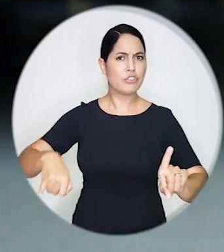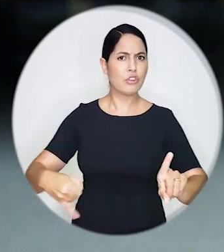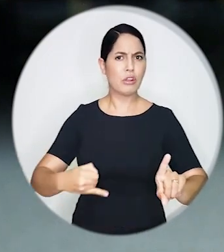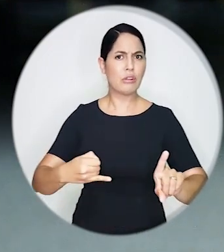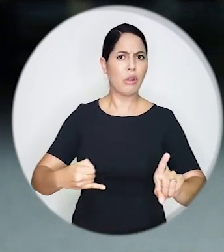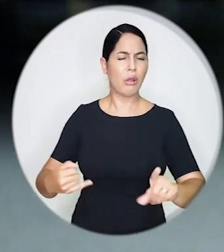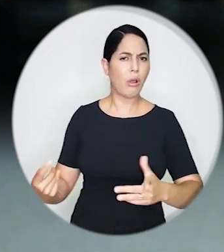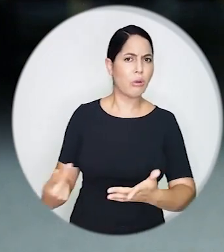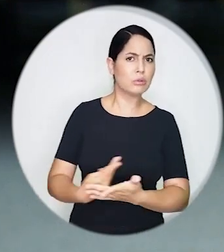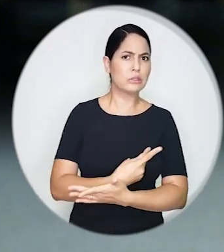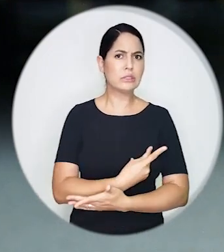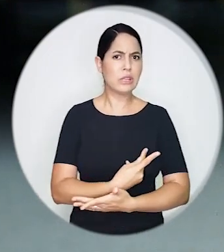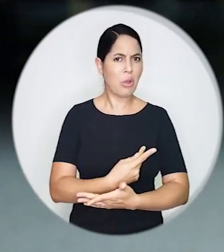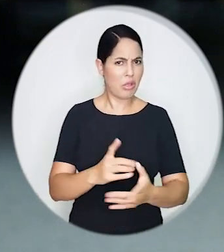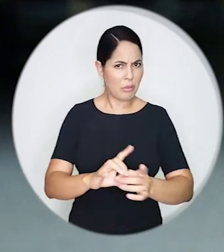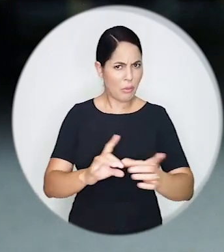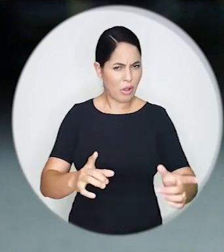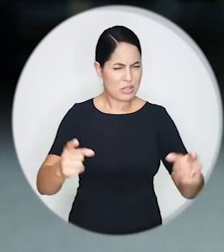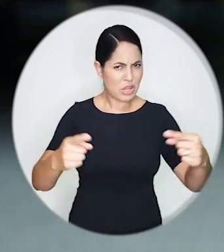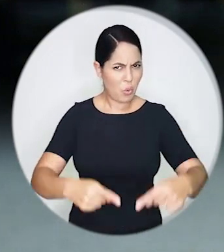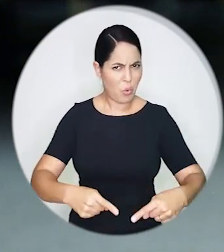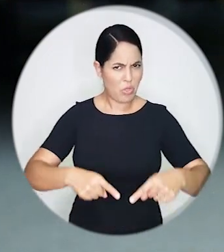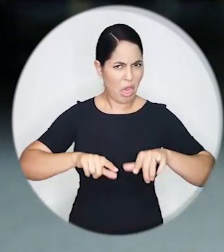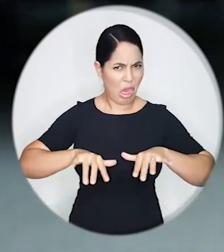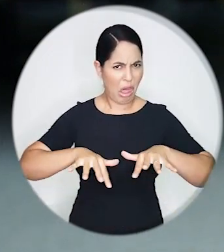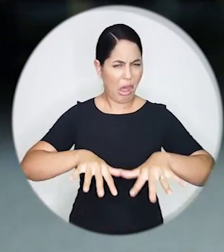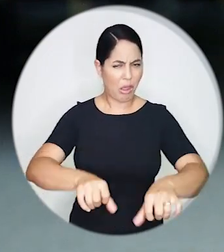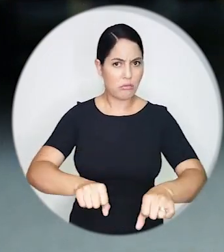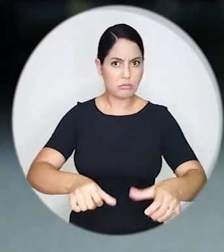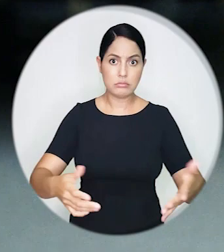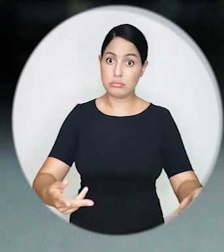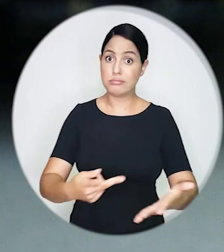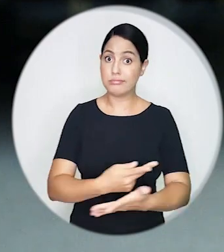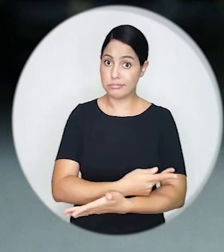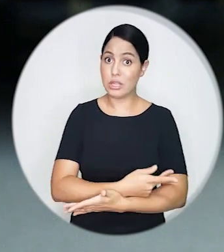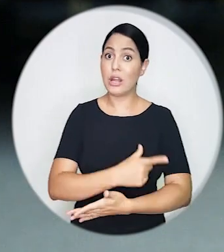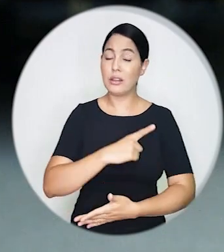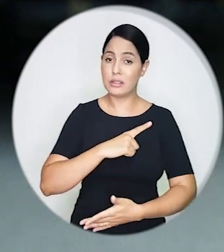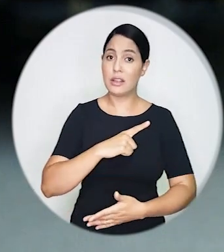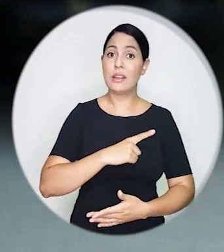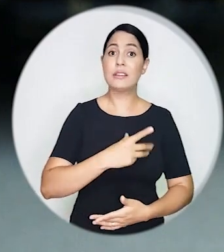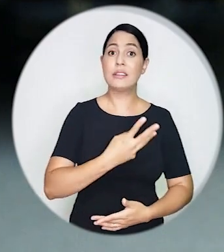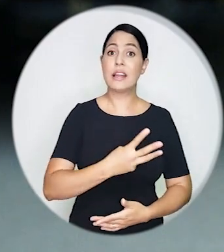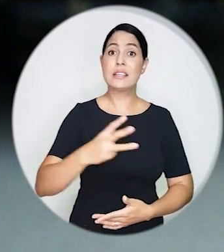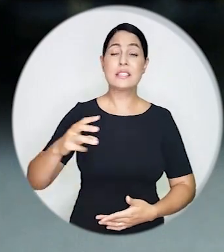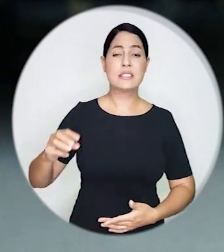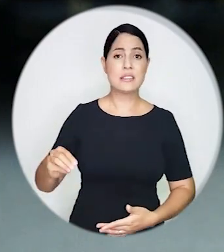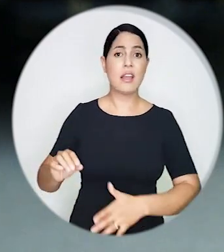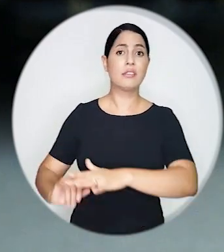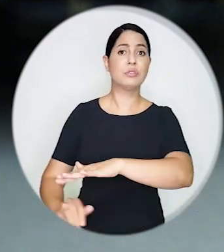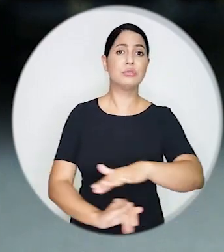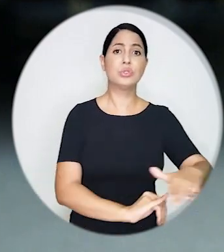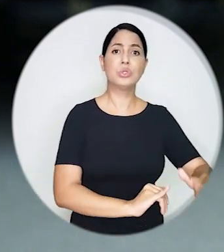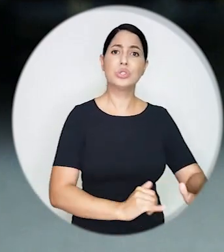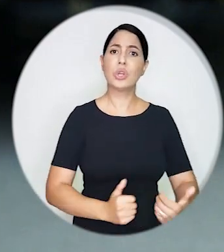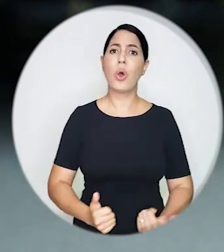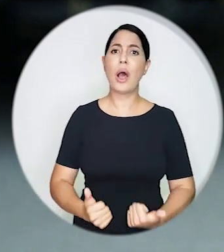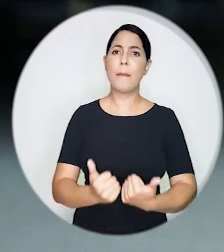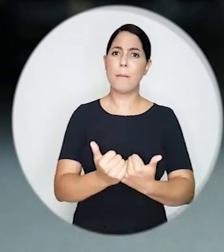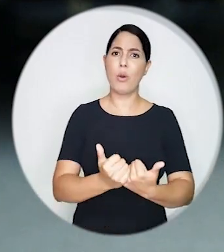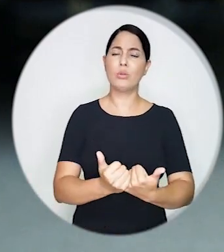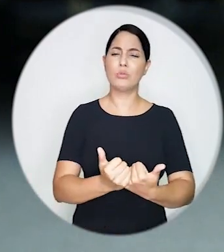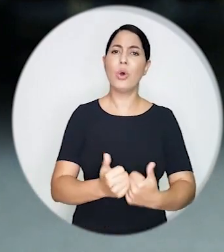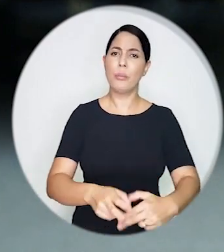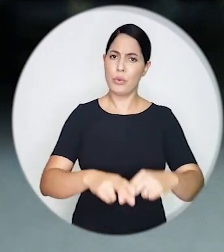início do mês de janeiro recebeu o apoio de 303 entidades da sociedade civil. O manifesto em apoio